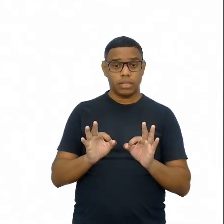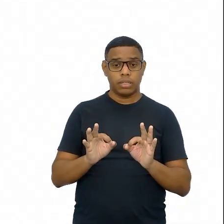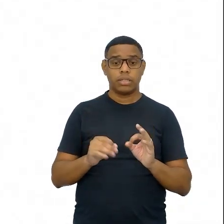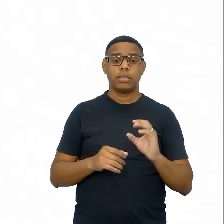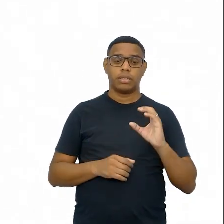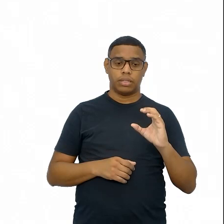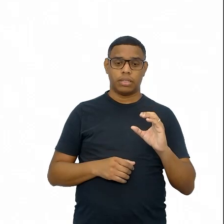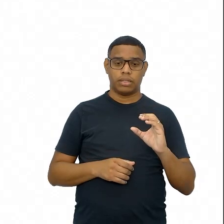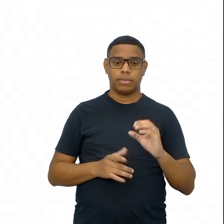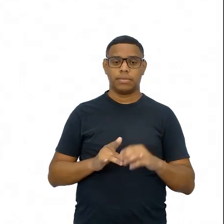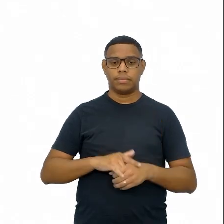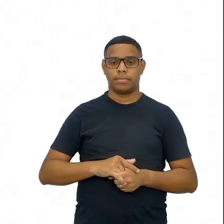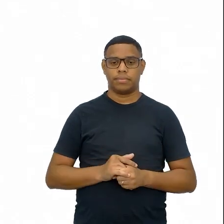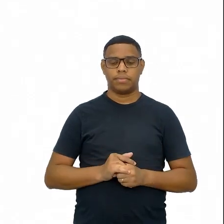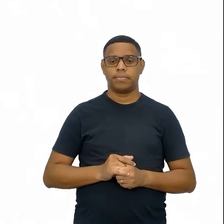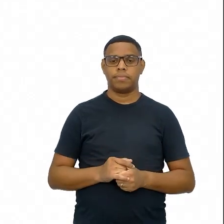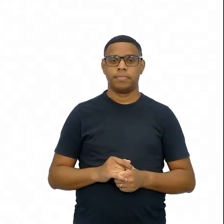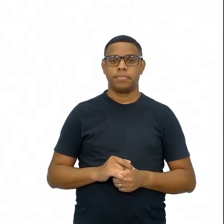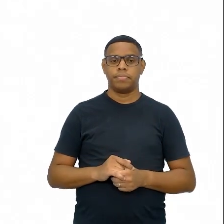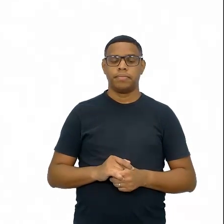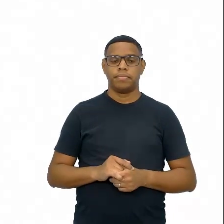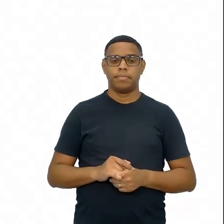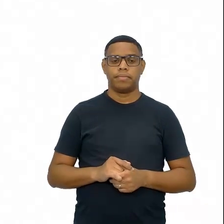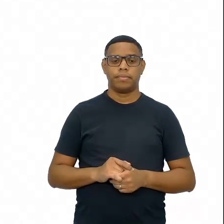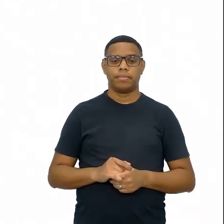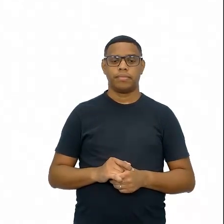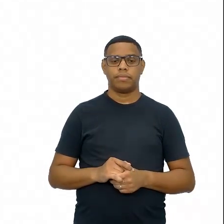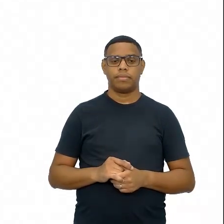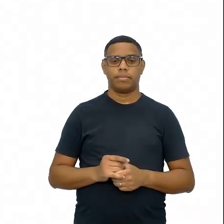C. Vamos lá.